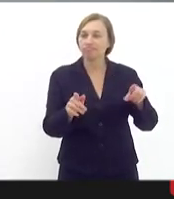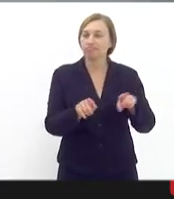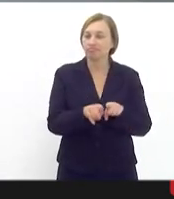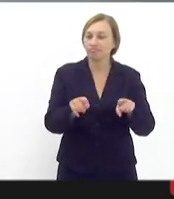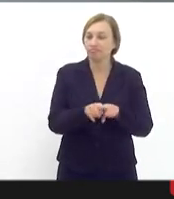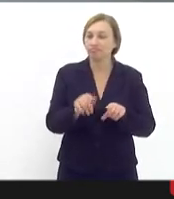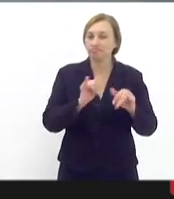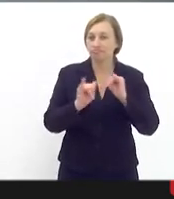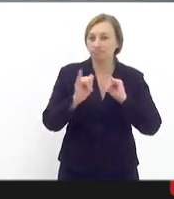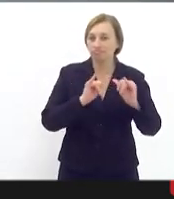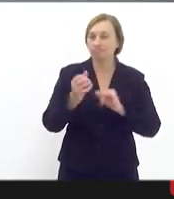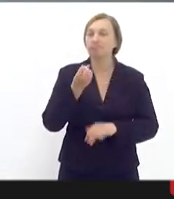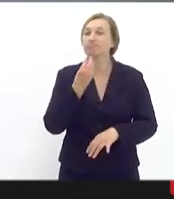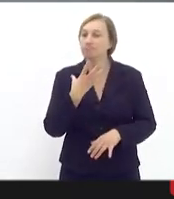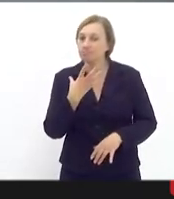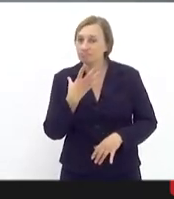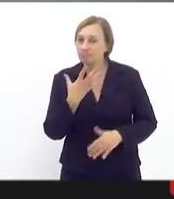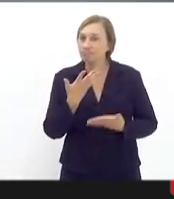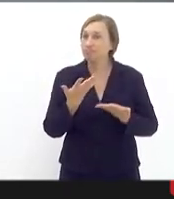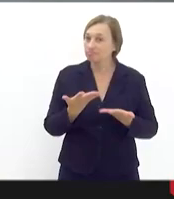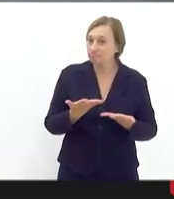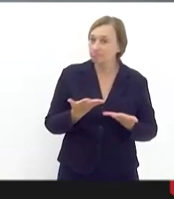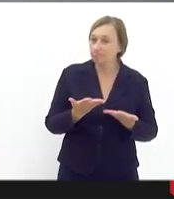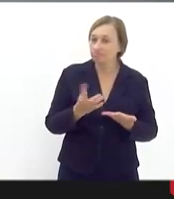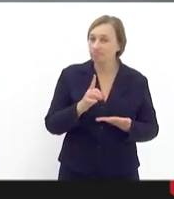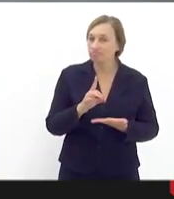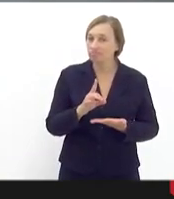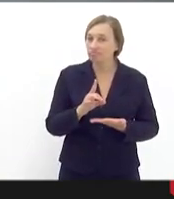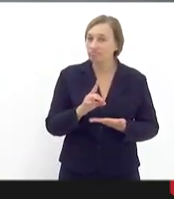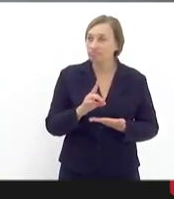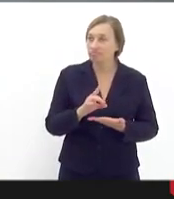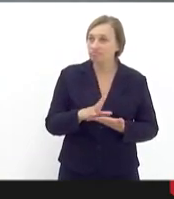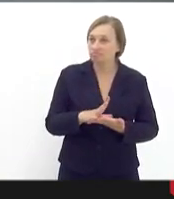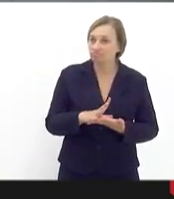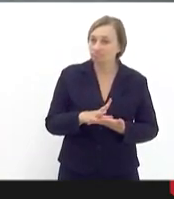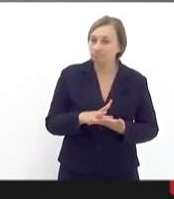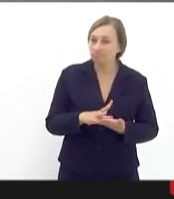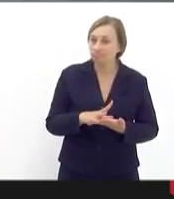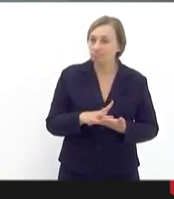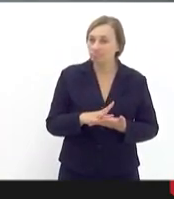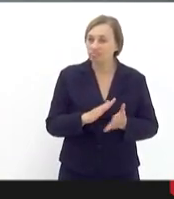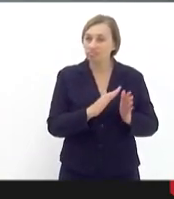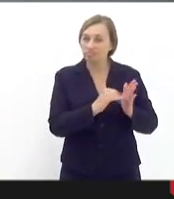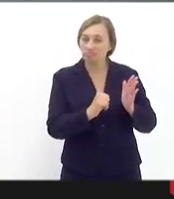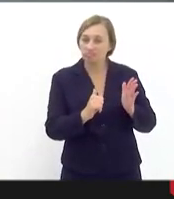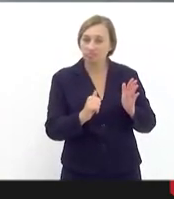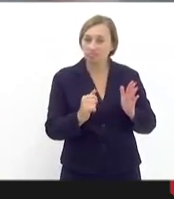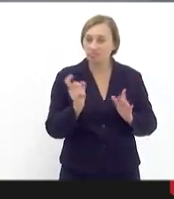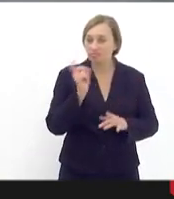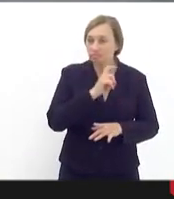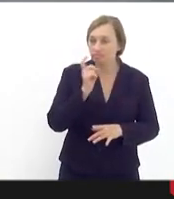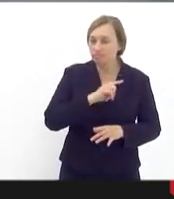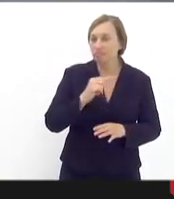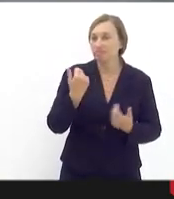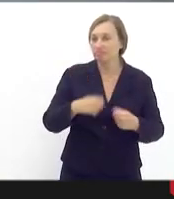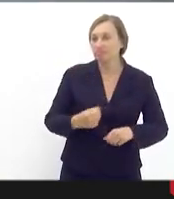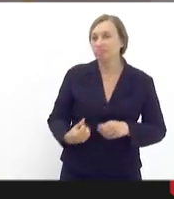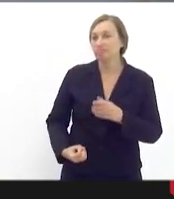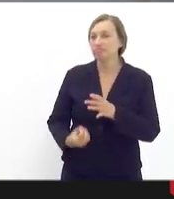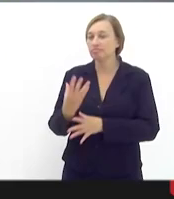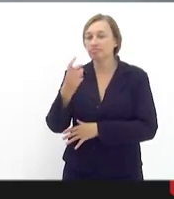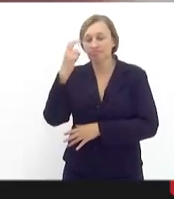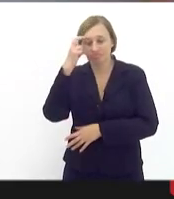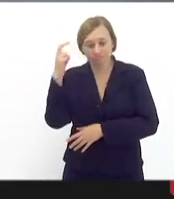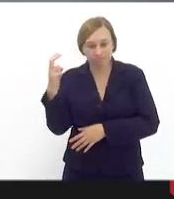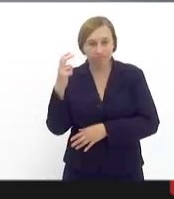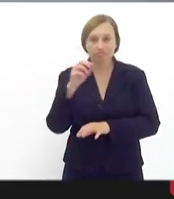boa, né? Não basta você desmontar a mentira, você tem que produzir